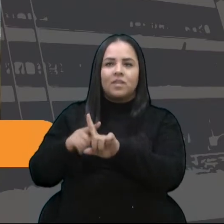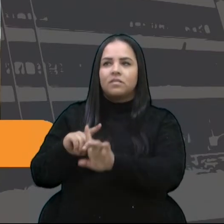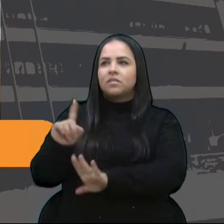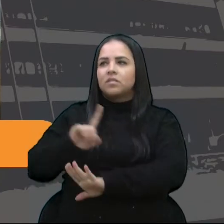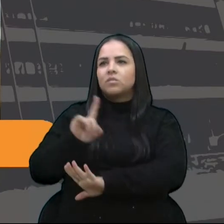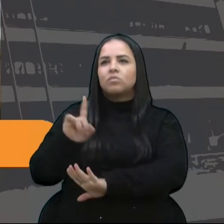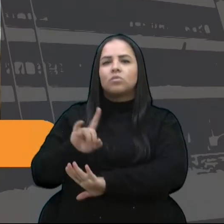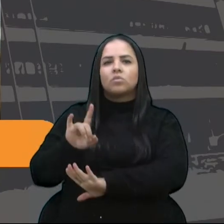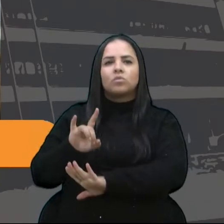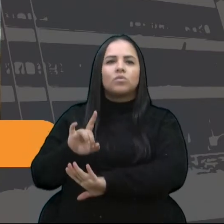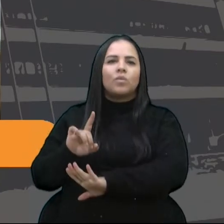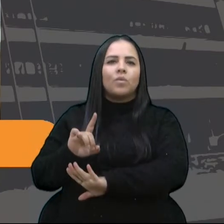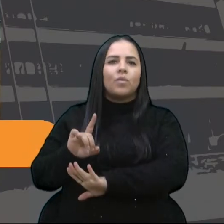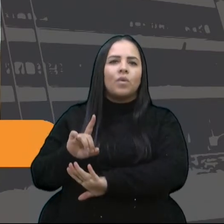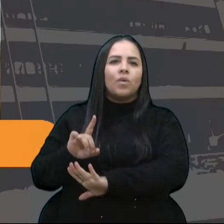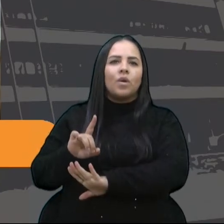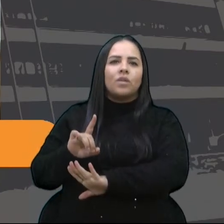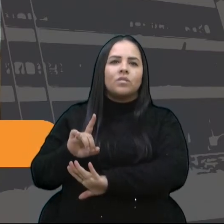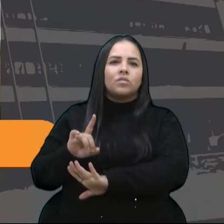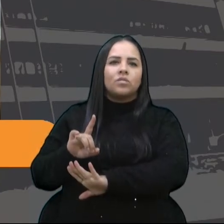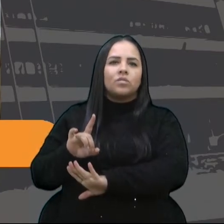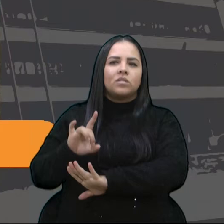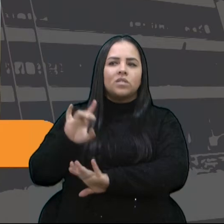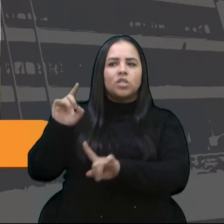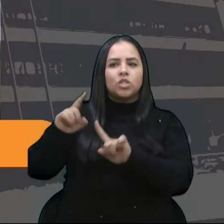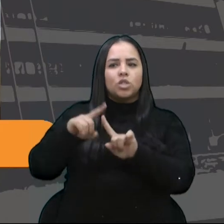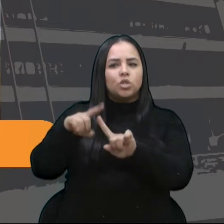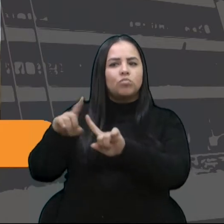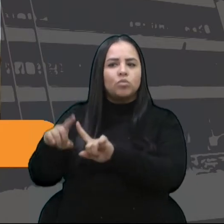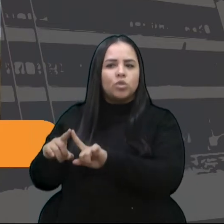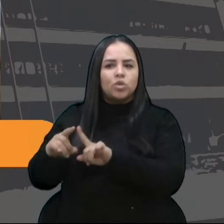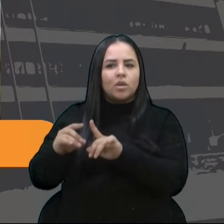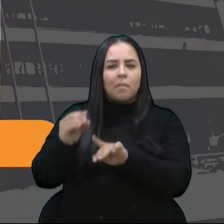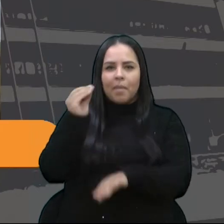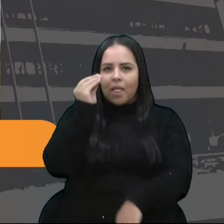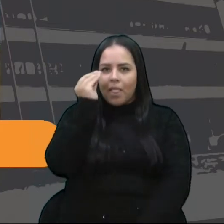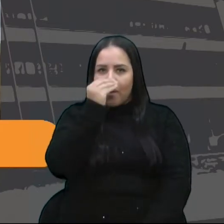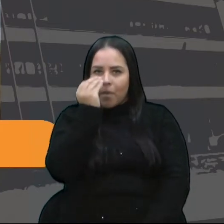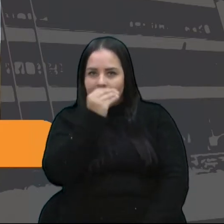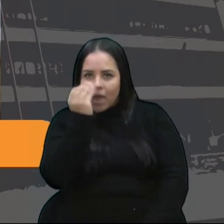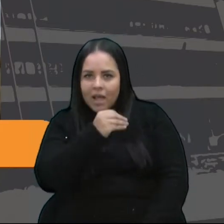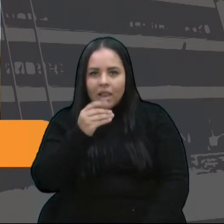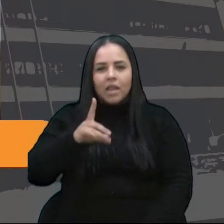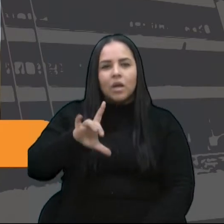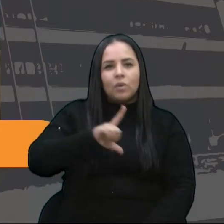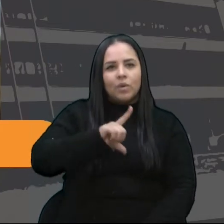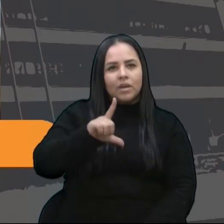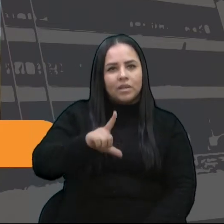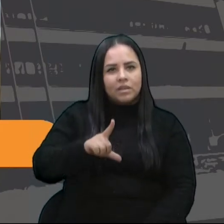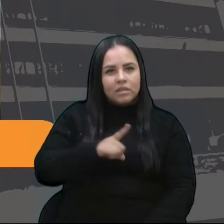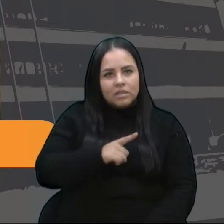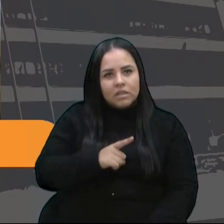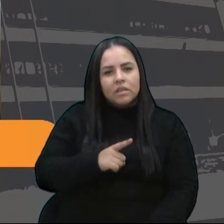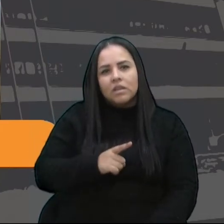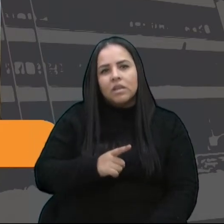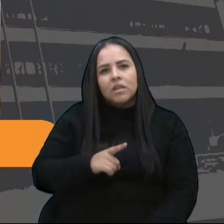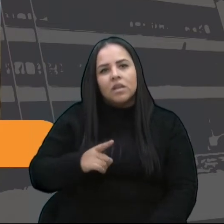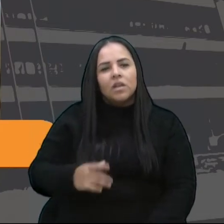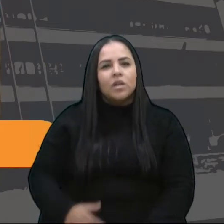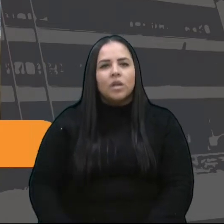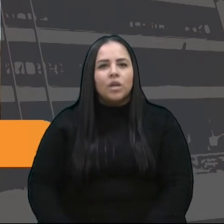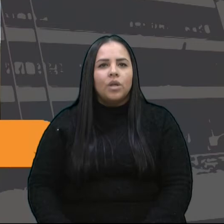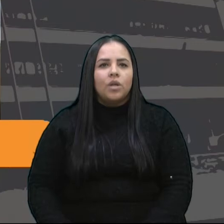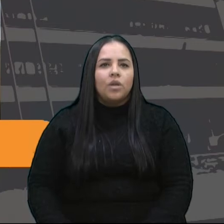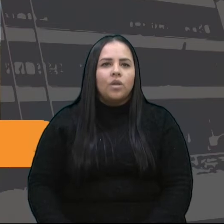ficarem sujeitas a esse tipo de manipulação que tanto vem dos veículos menos éticos